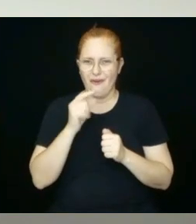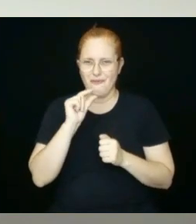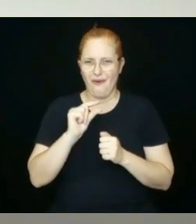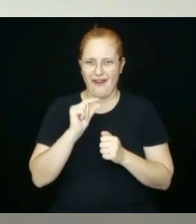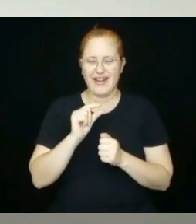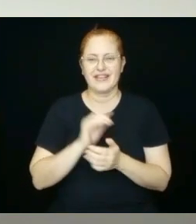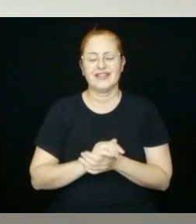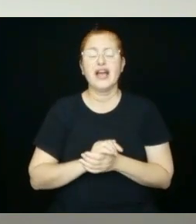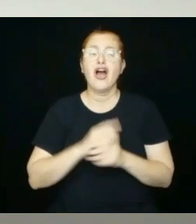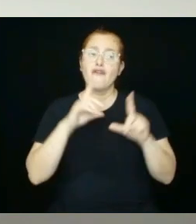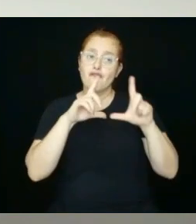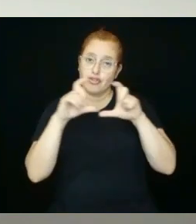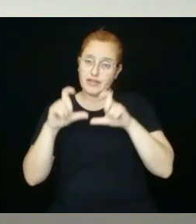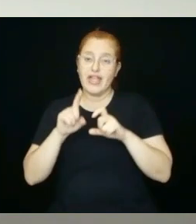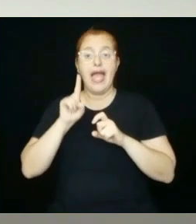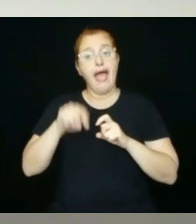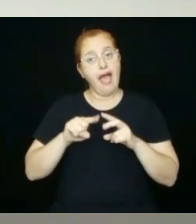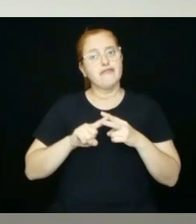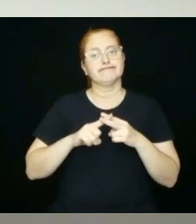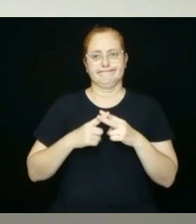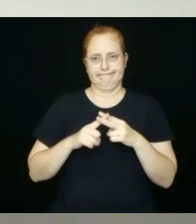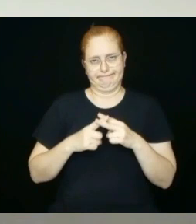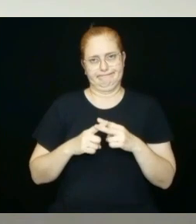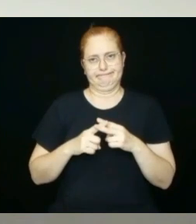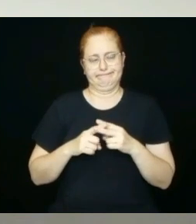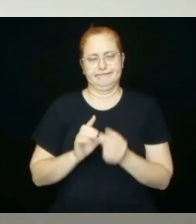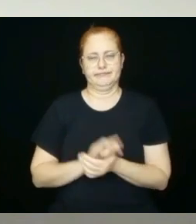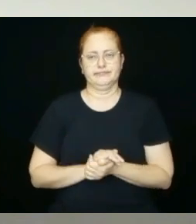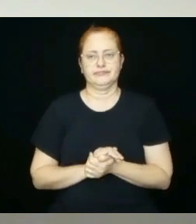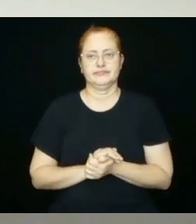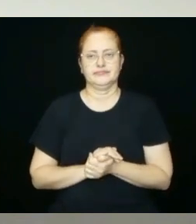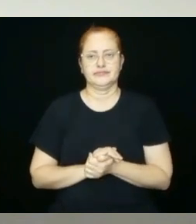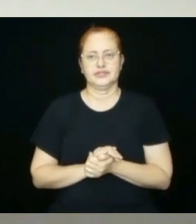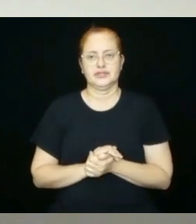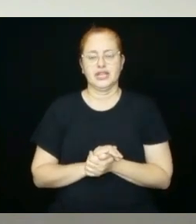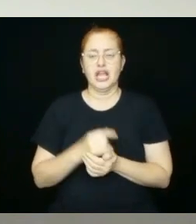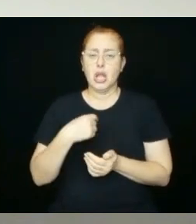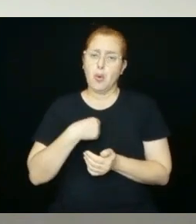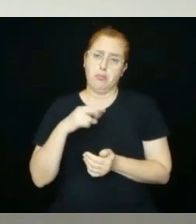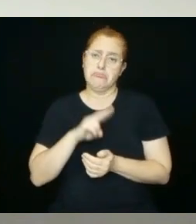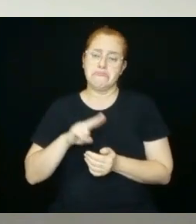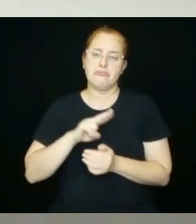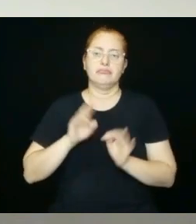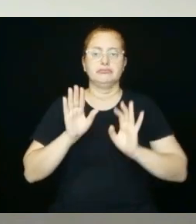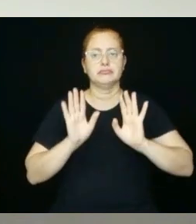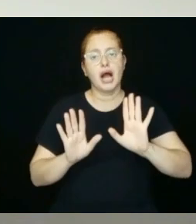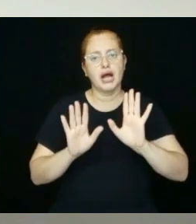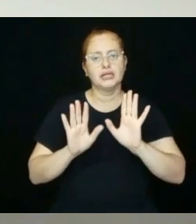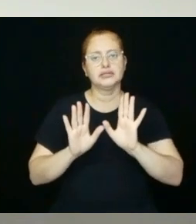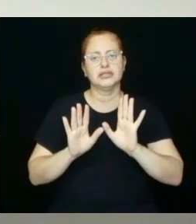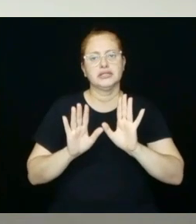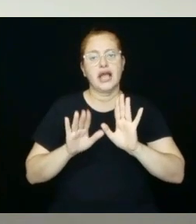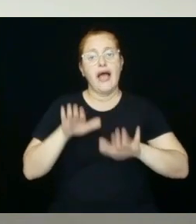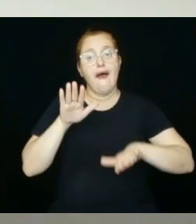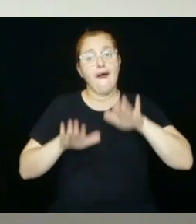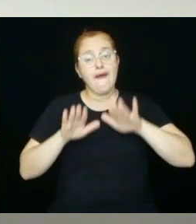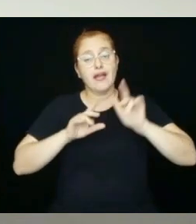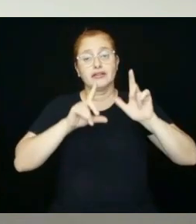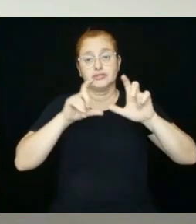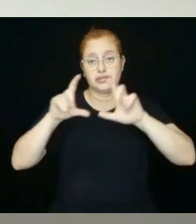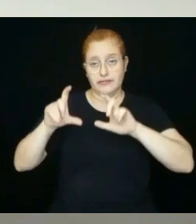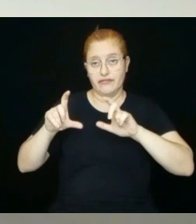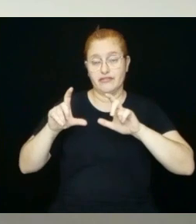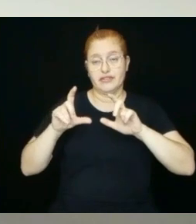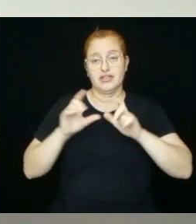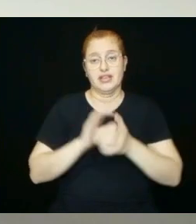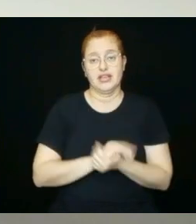pouquinho. A fotografia é uma ferramenta, assim, né? Não é um recurso que eu uso. Mas tem vezes que a fotografia ela